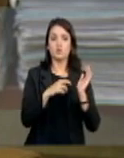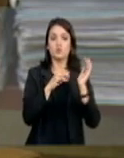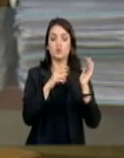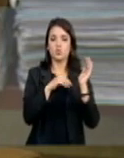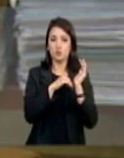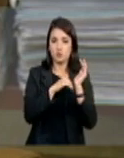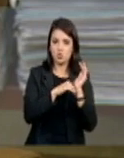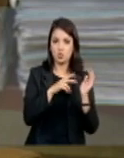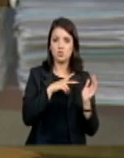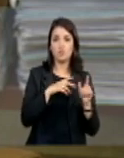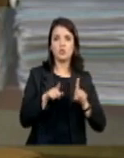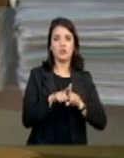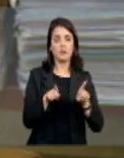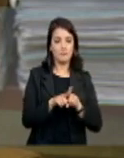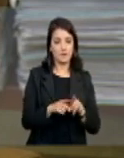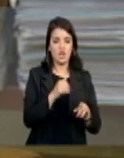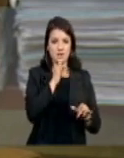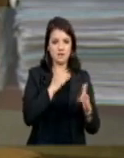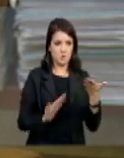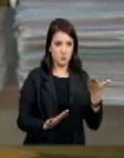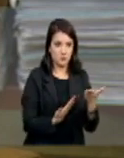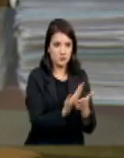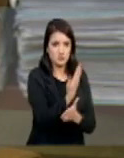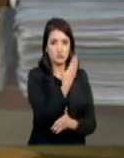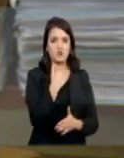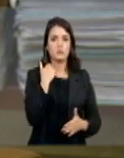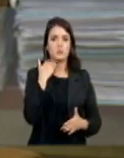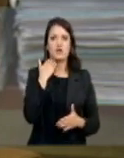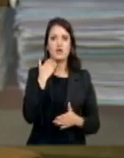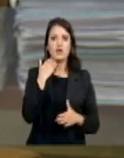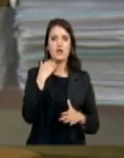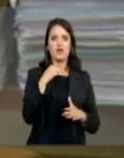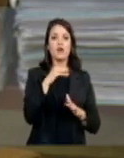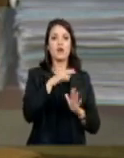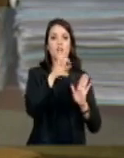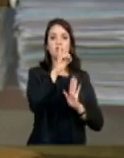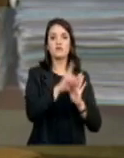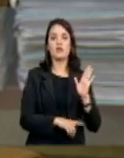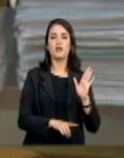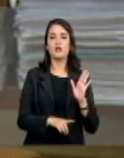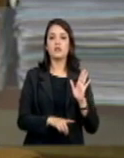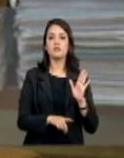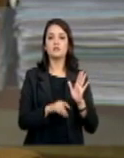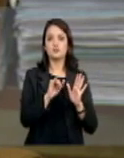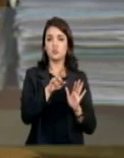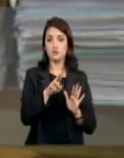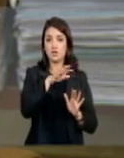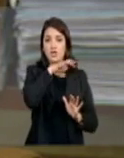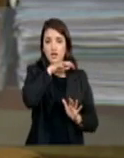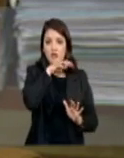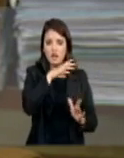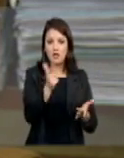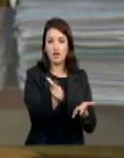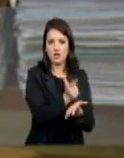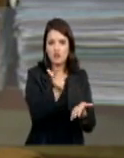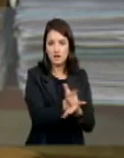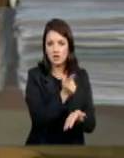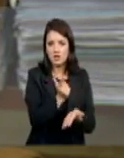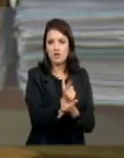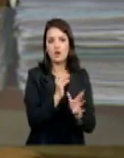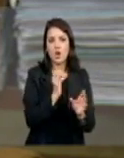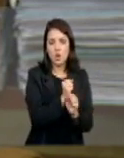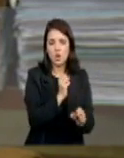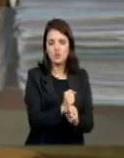extratos bancários declarações de imposto de renda livros como livros contábeis notas fiscais etc etc